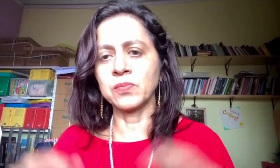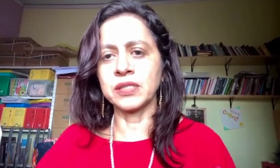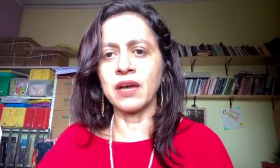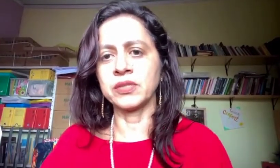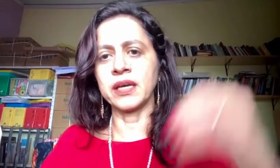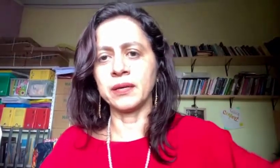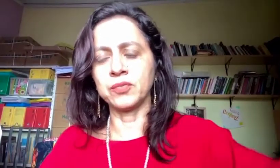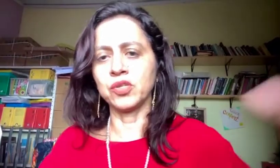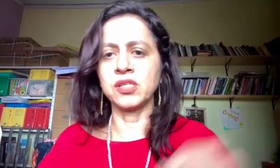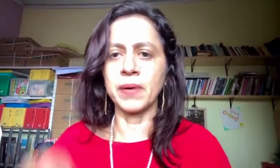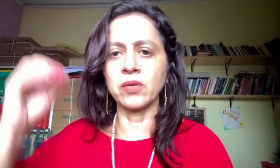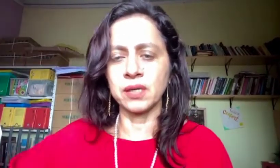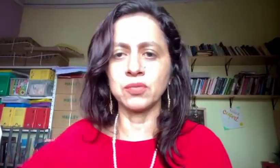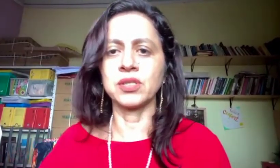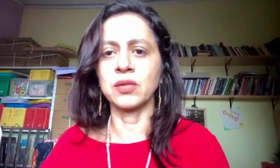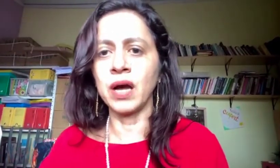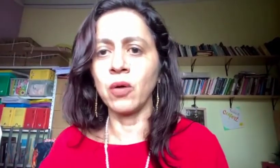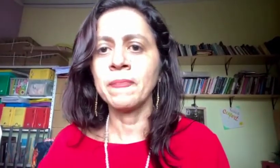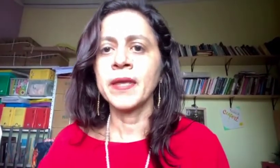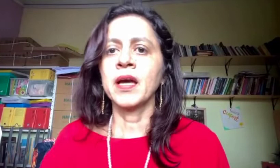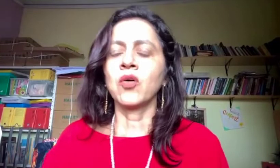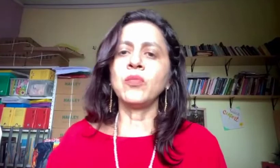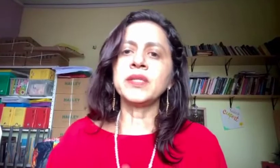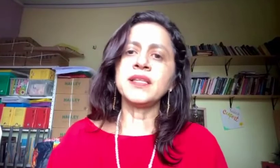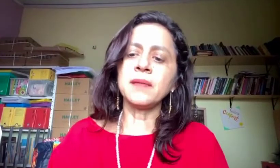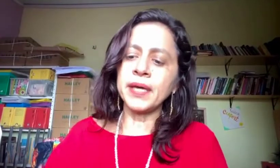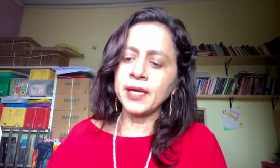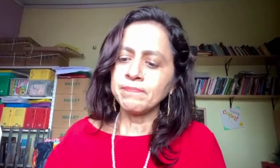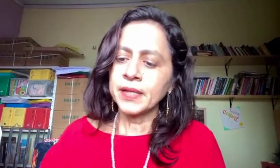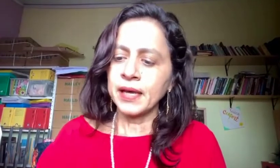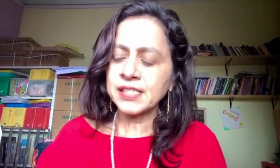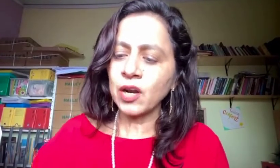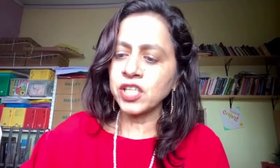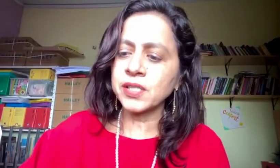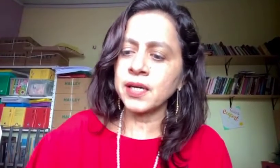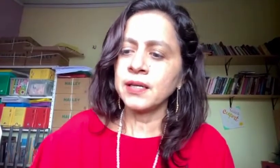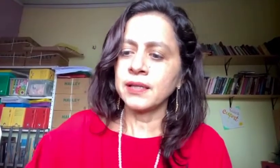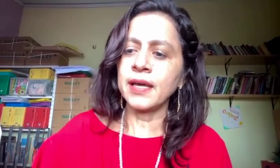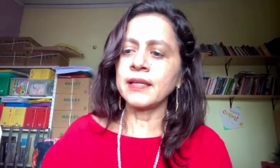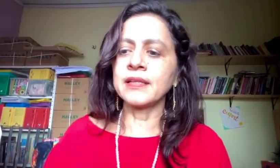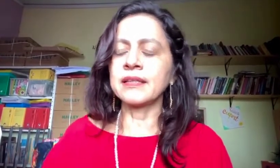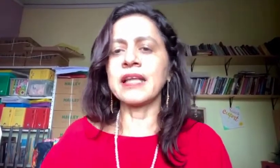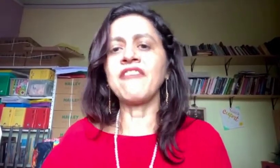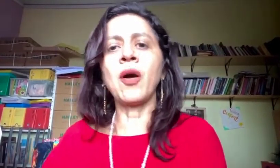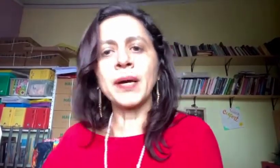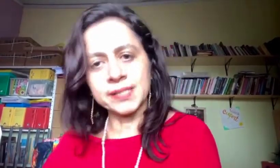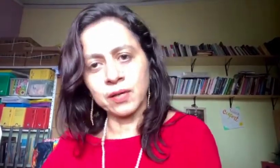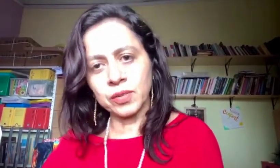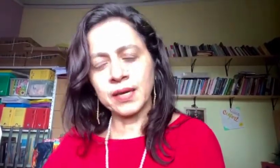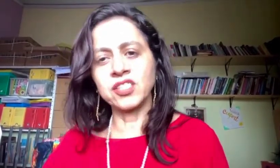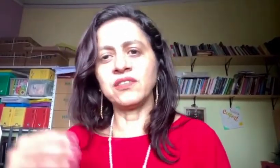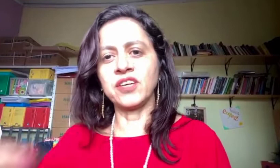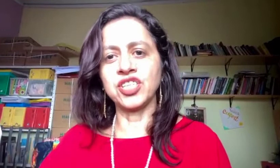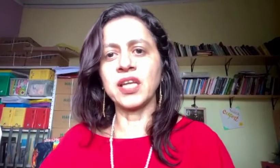ali, o responsável, se é em âmbito municipal, se é em âmbito estadual, como tem também essa lógica, né, da